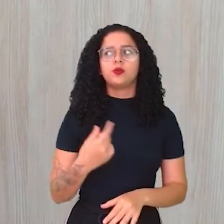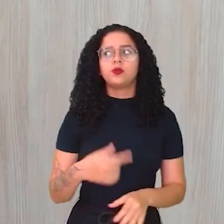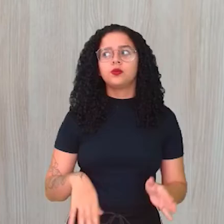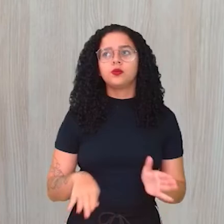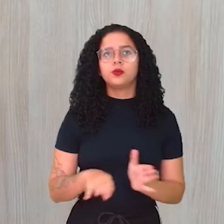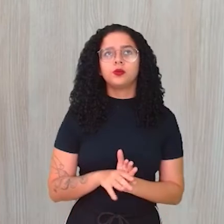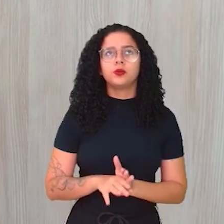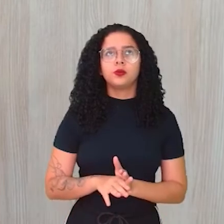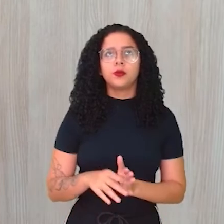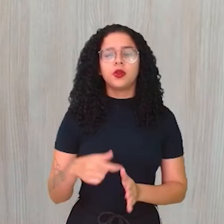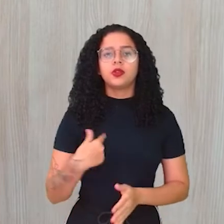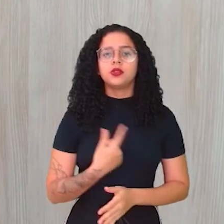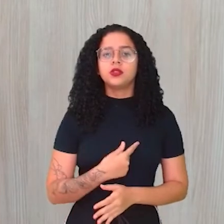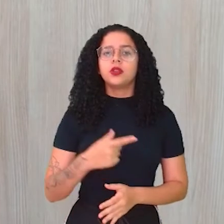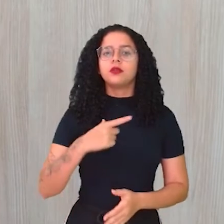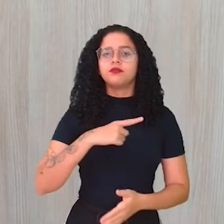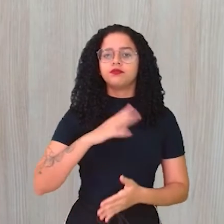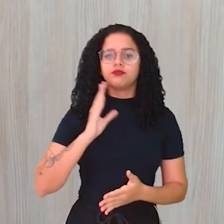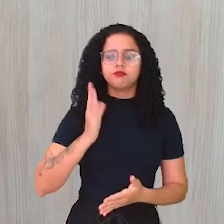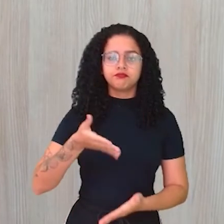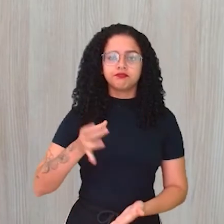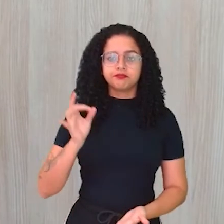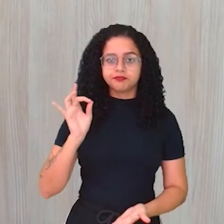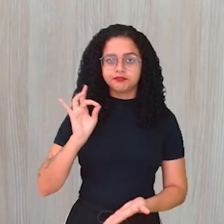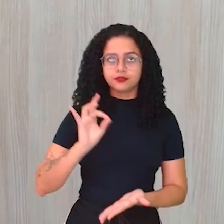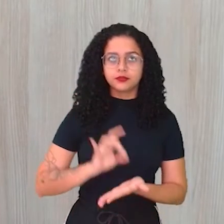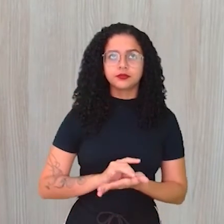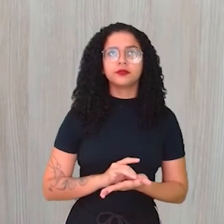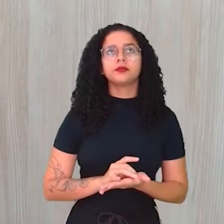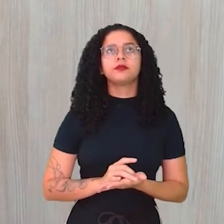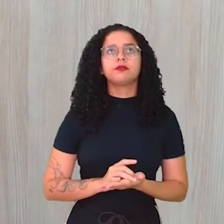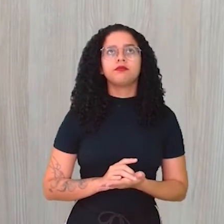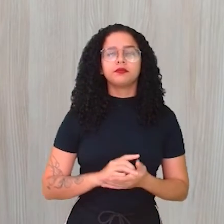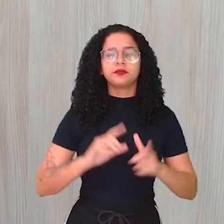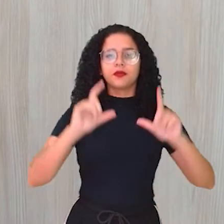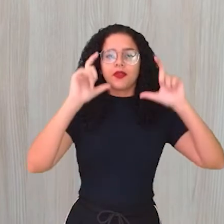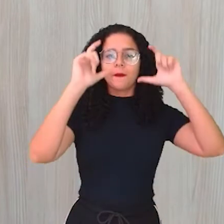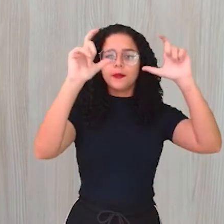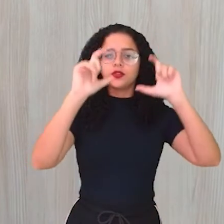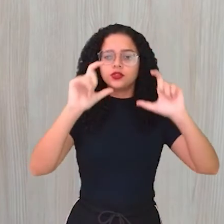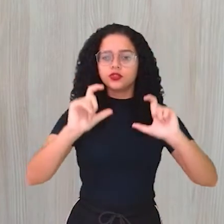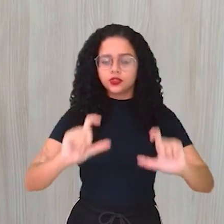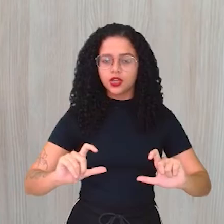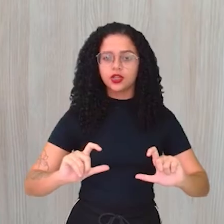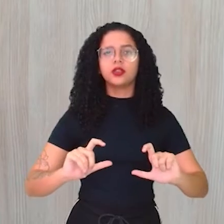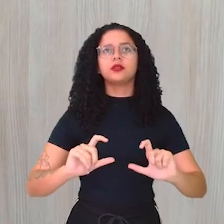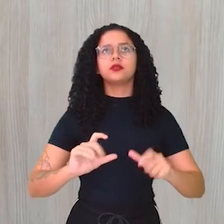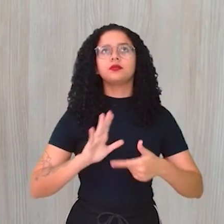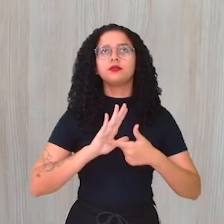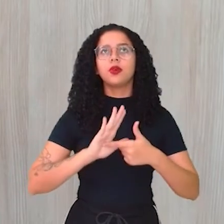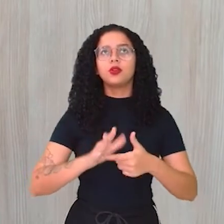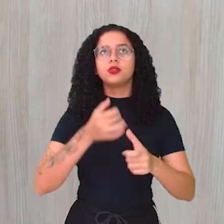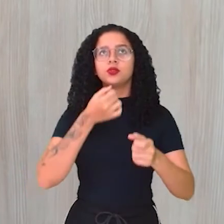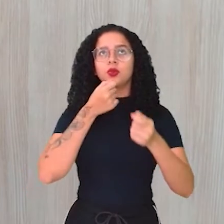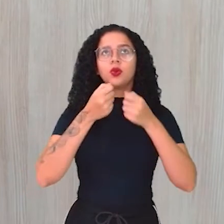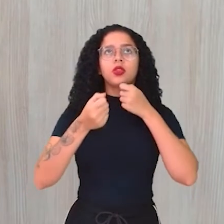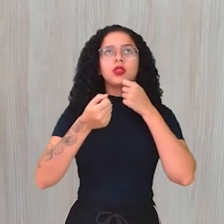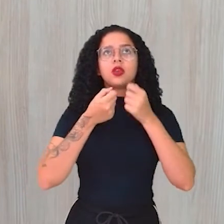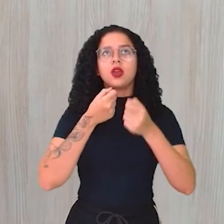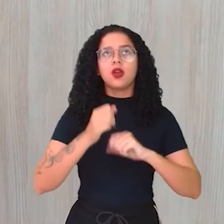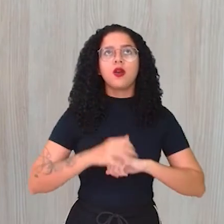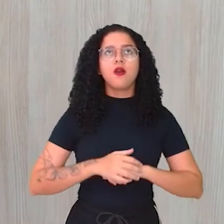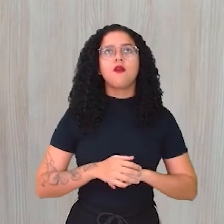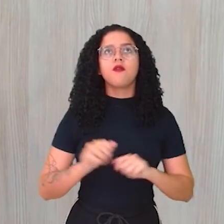bem definidas e estão bem estudadas. As manchetes, né, que aparecem para a gente nos jornais, elas